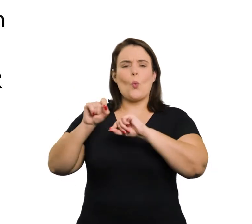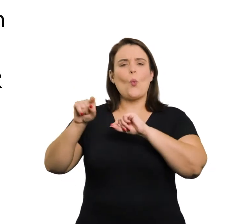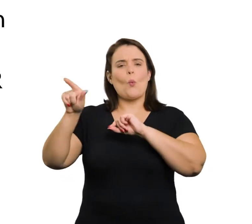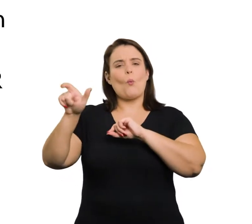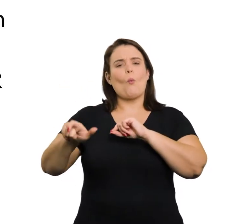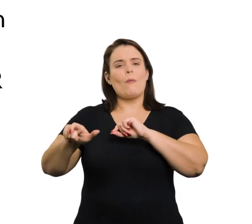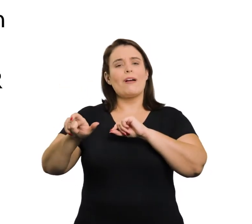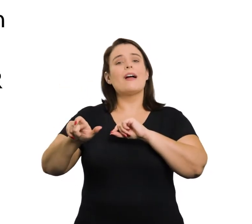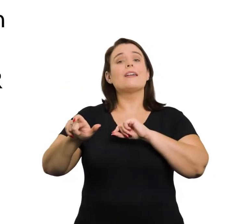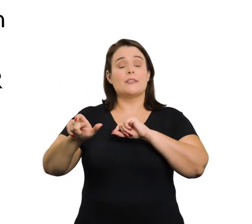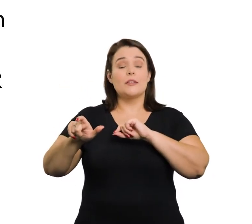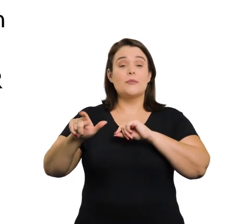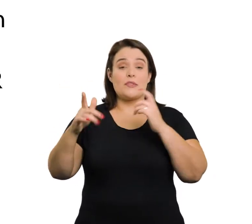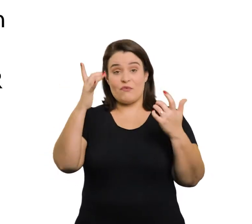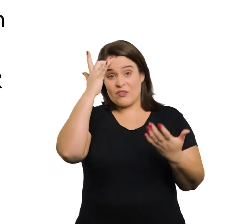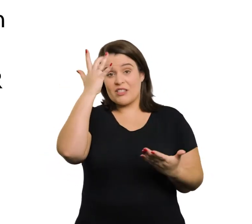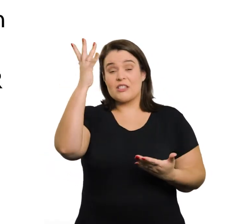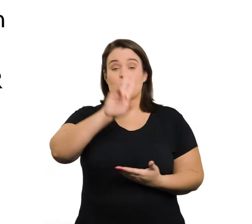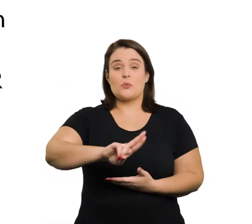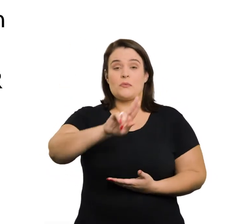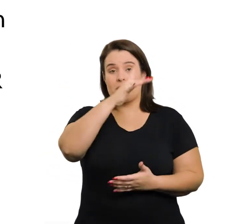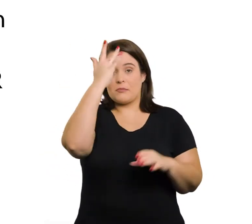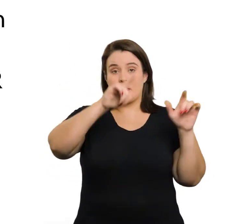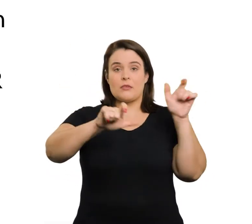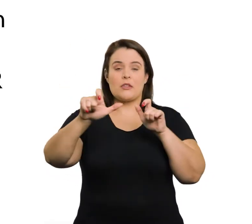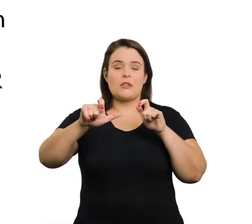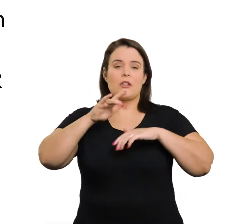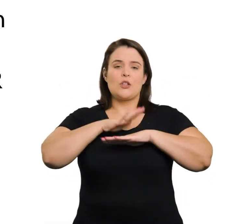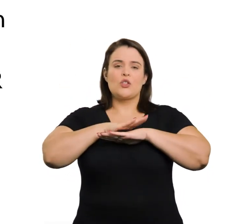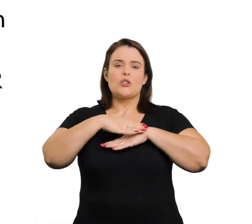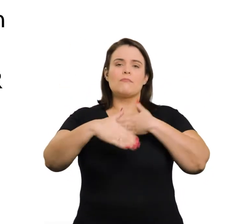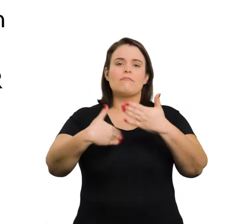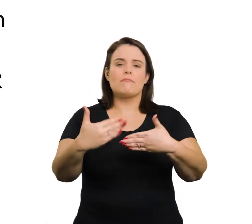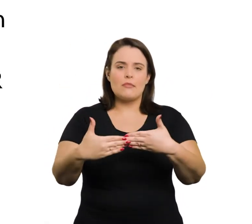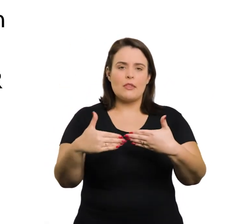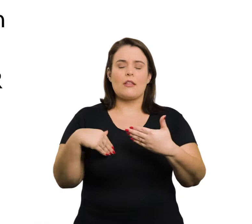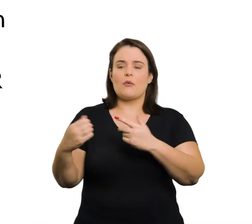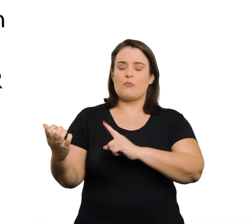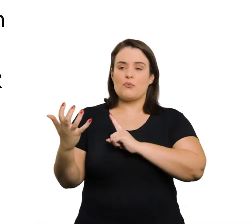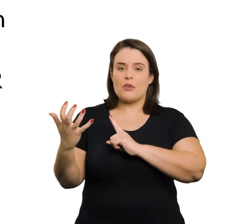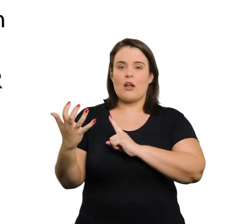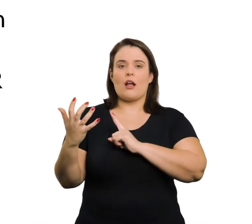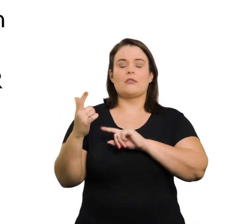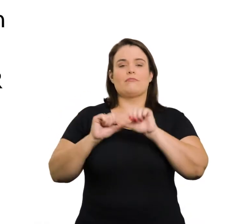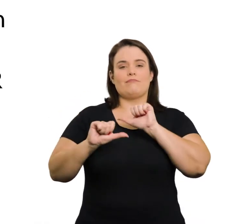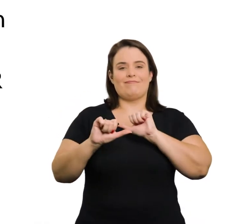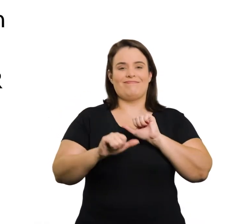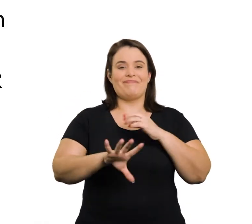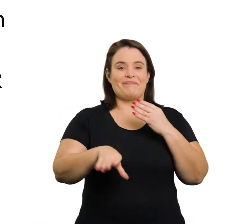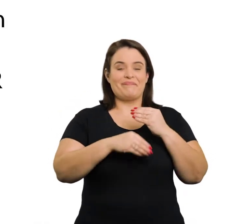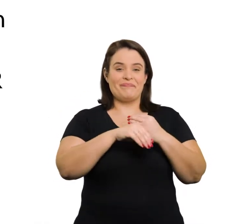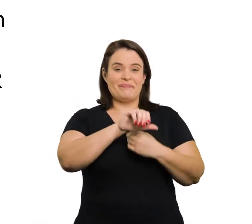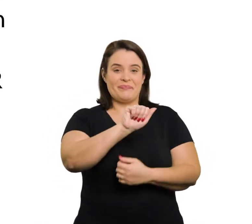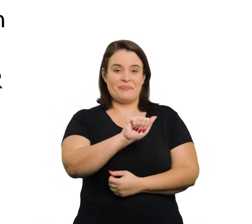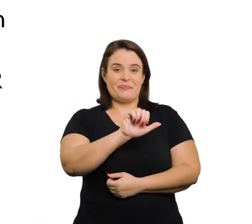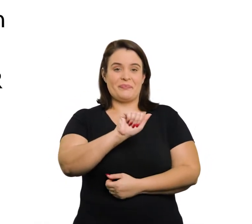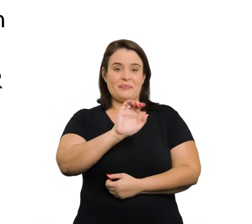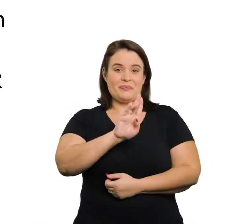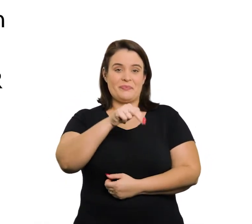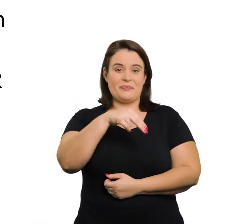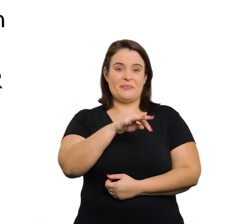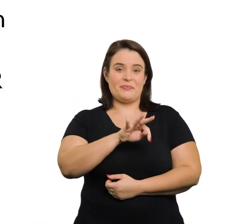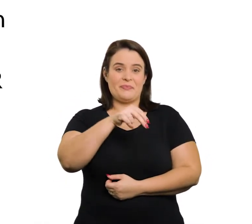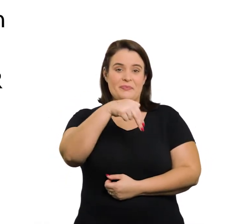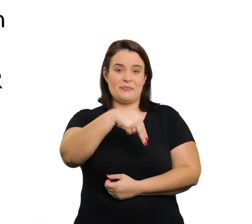e possibilitar o uso de pessoas com diferentes tempos de reação a estímulos. Anexo A,